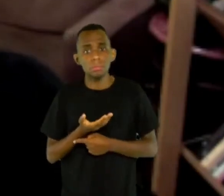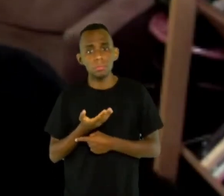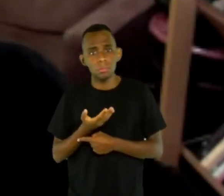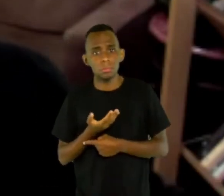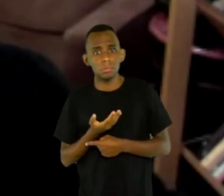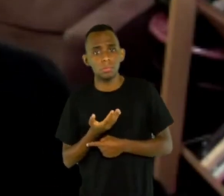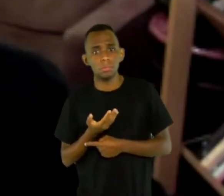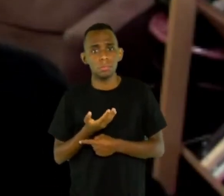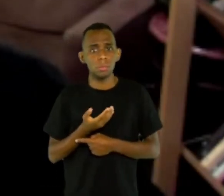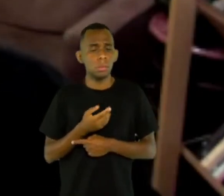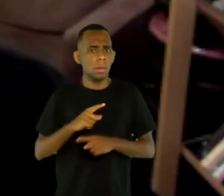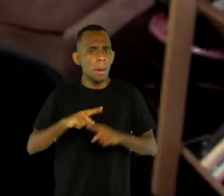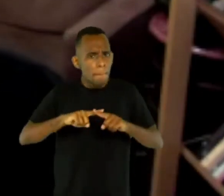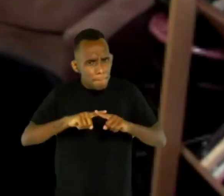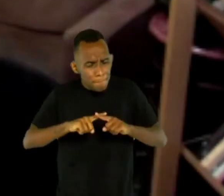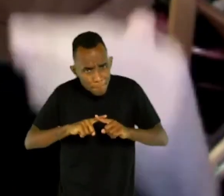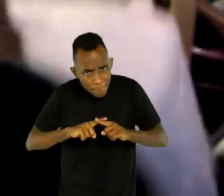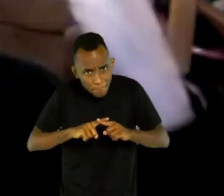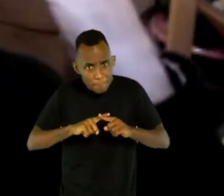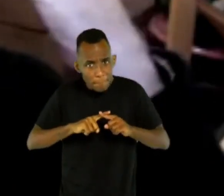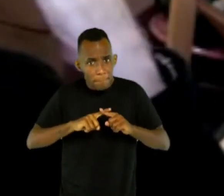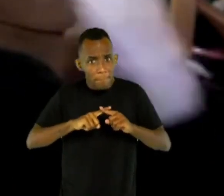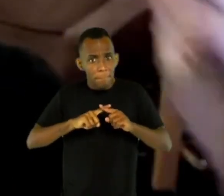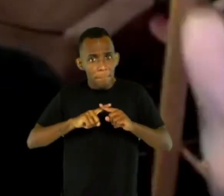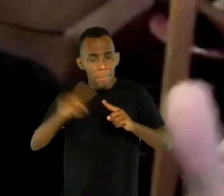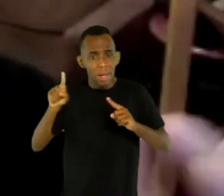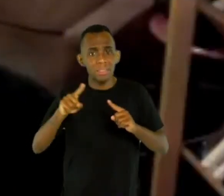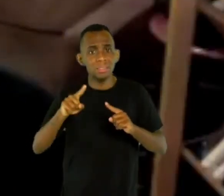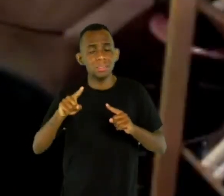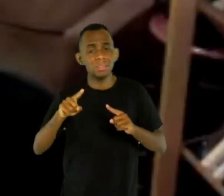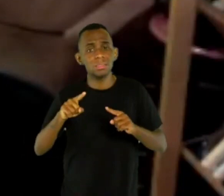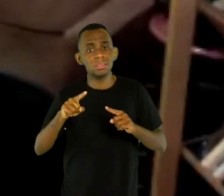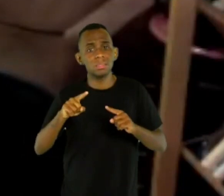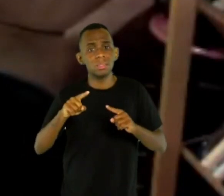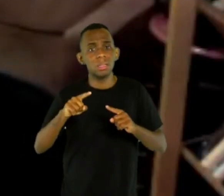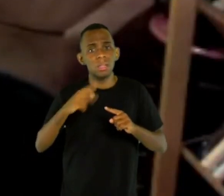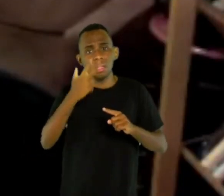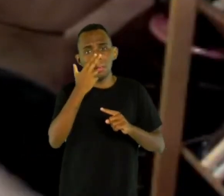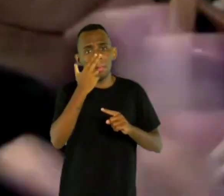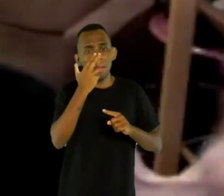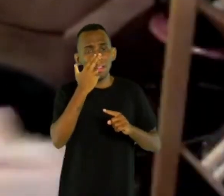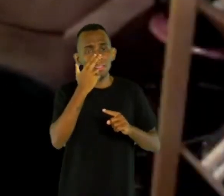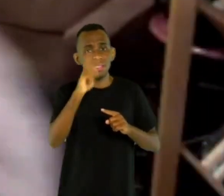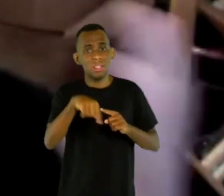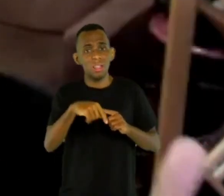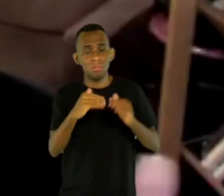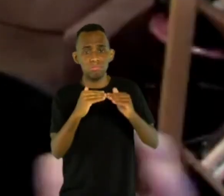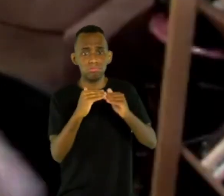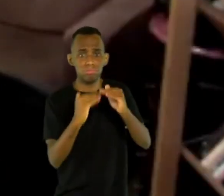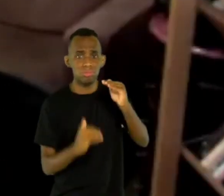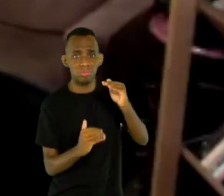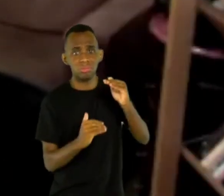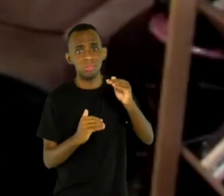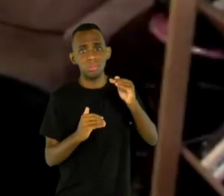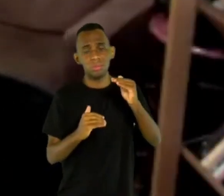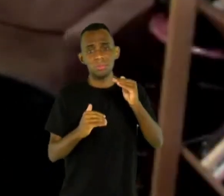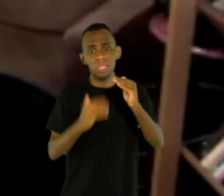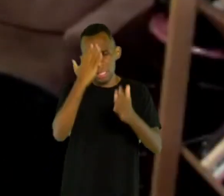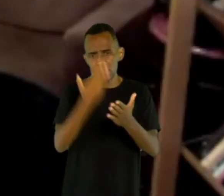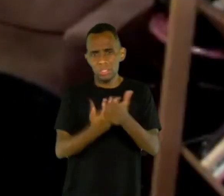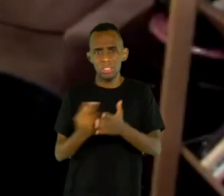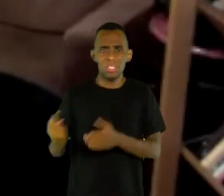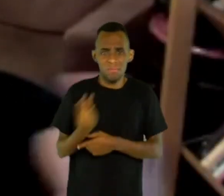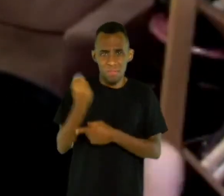de repente se volta para essa devoção absoluta a valores completamente